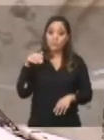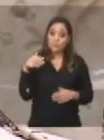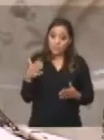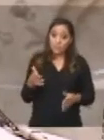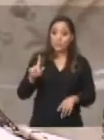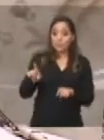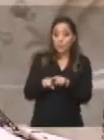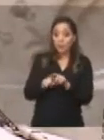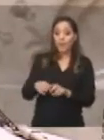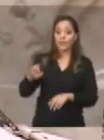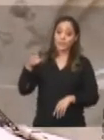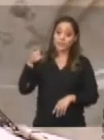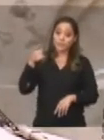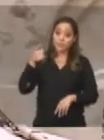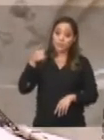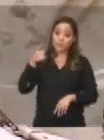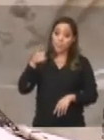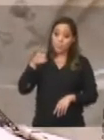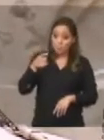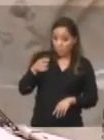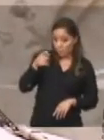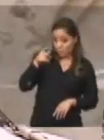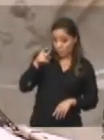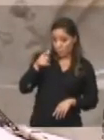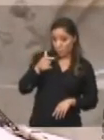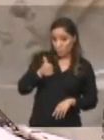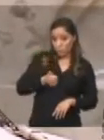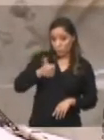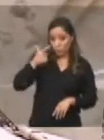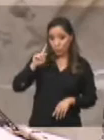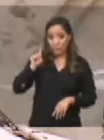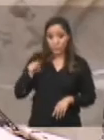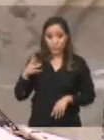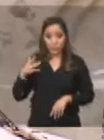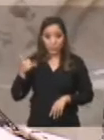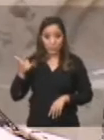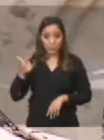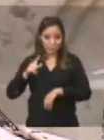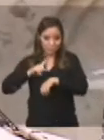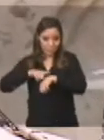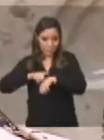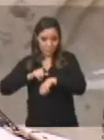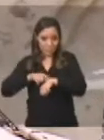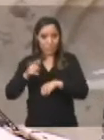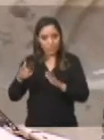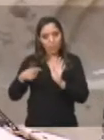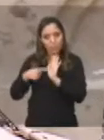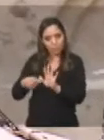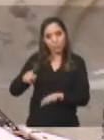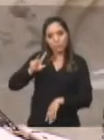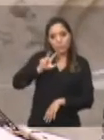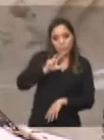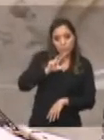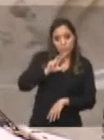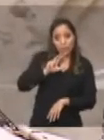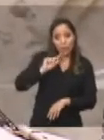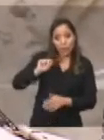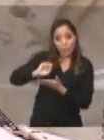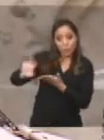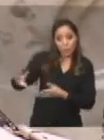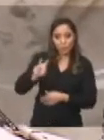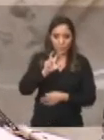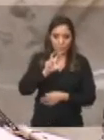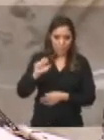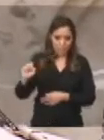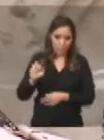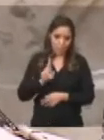e às 12 horas 47 minutos e 42 segundos na conta do réu nos valores de 500 e 1.000, respectivamente. No extrato